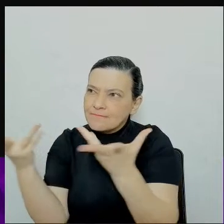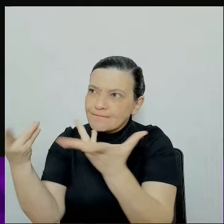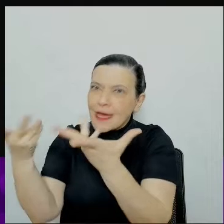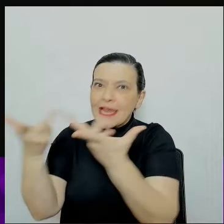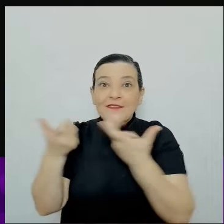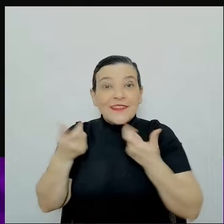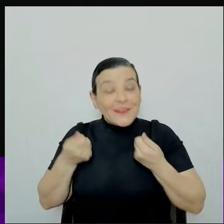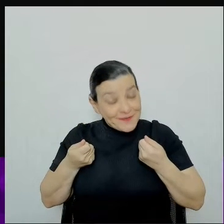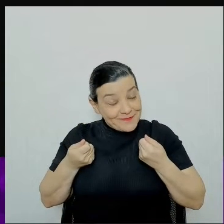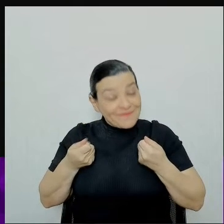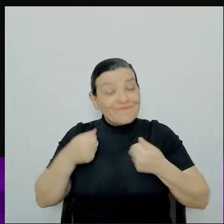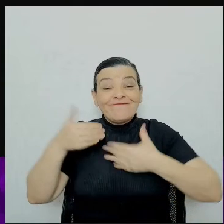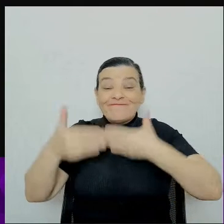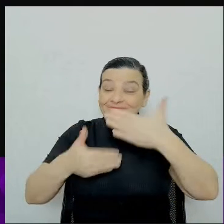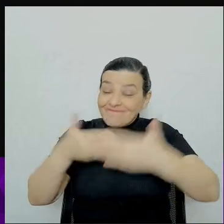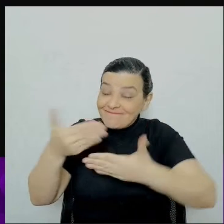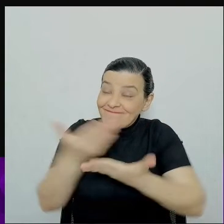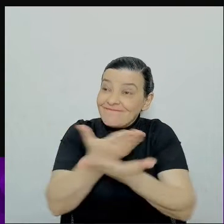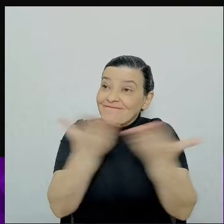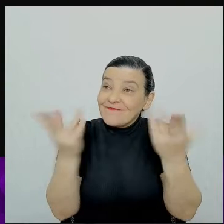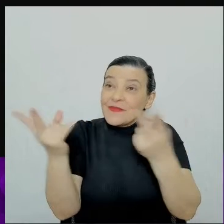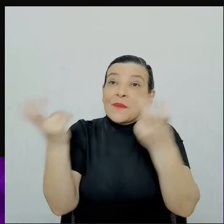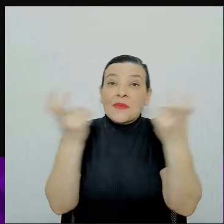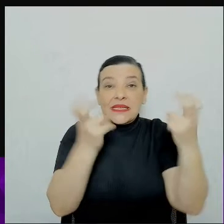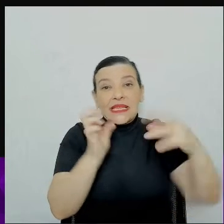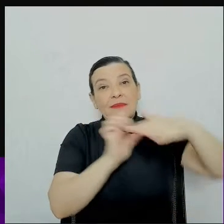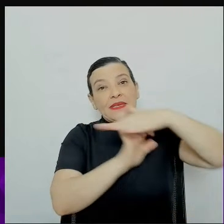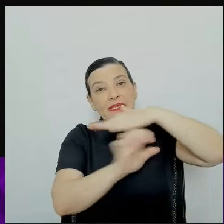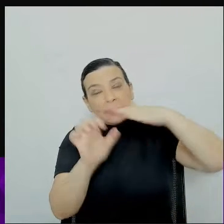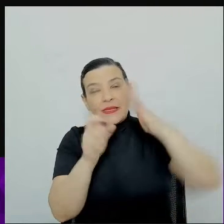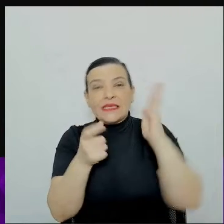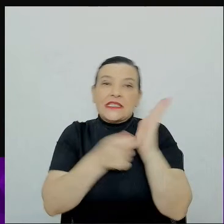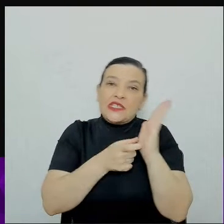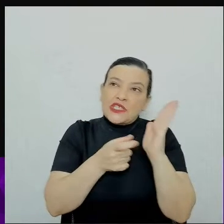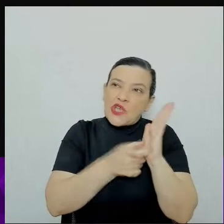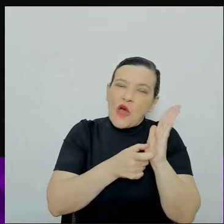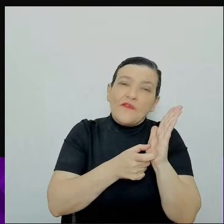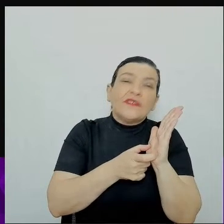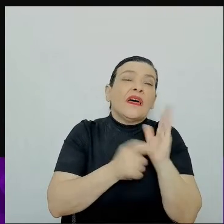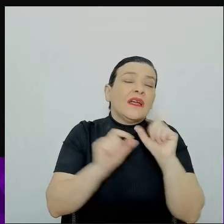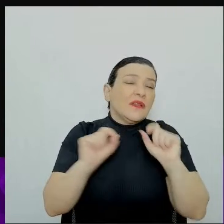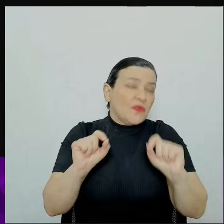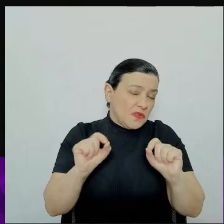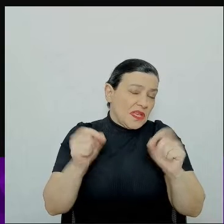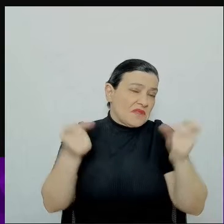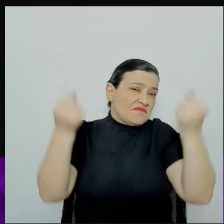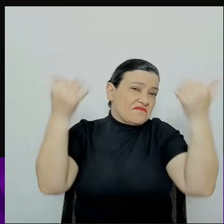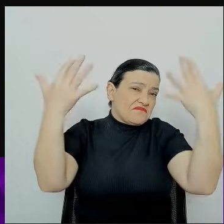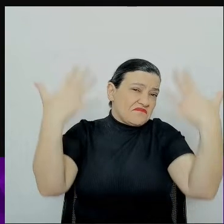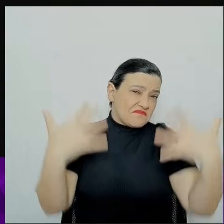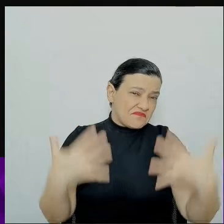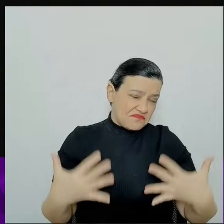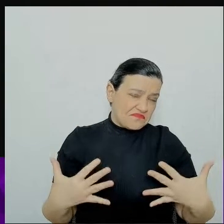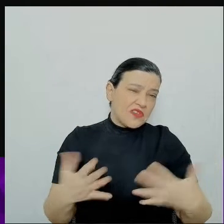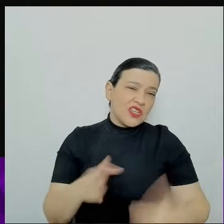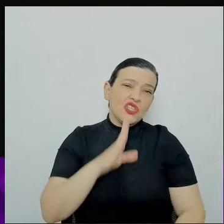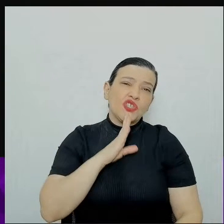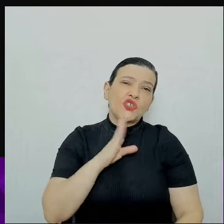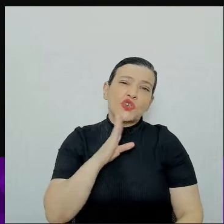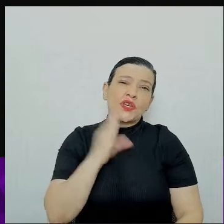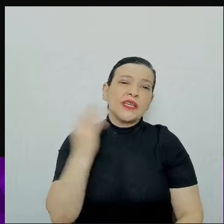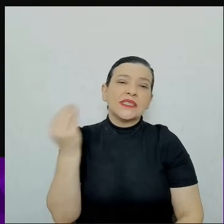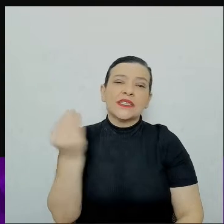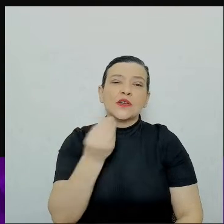gente vê essas empresas, tanto empresas de softwares ou não, trazendo o que a gente conhece como SaaS,